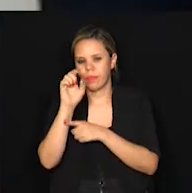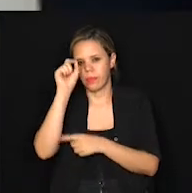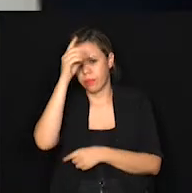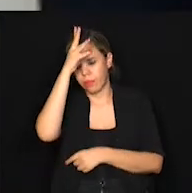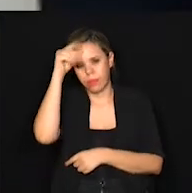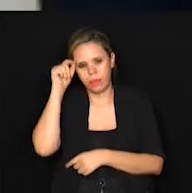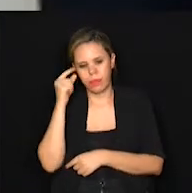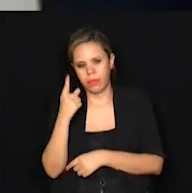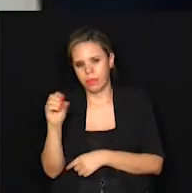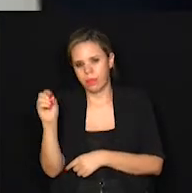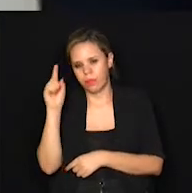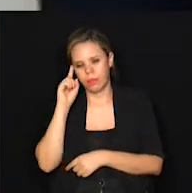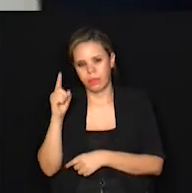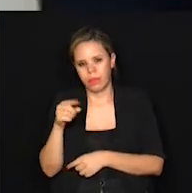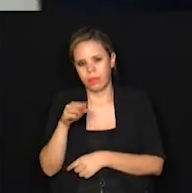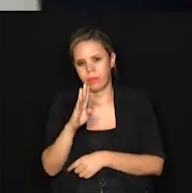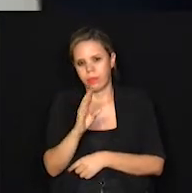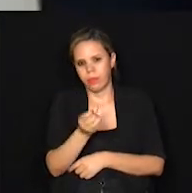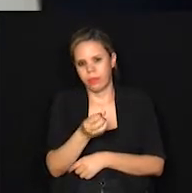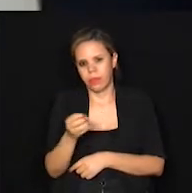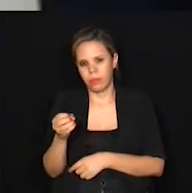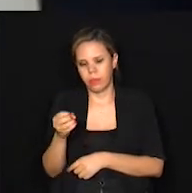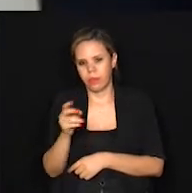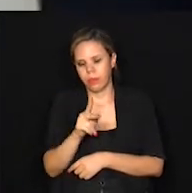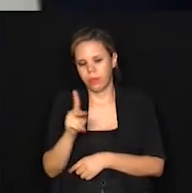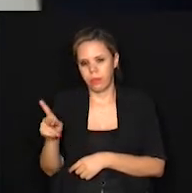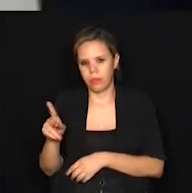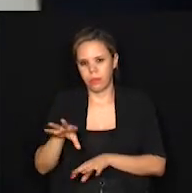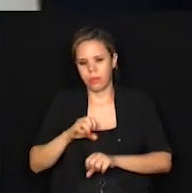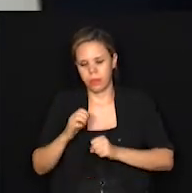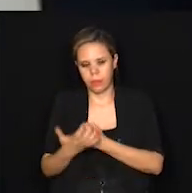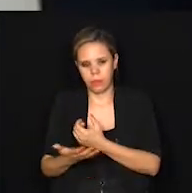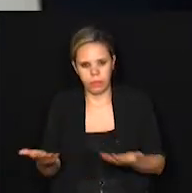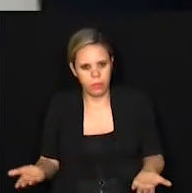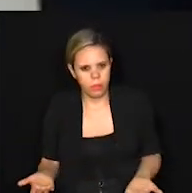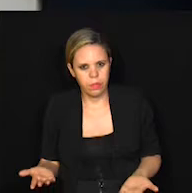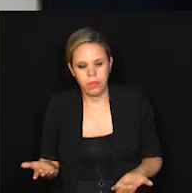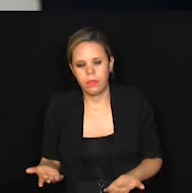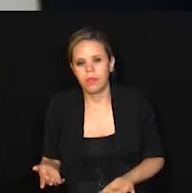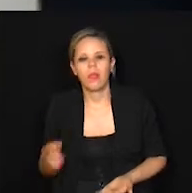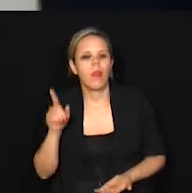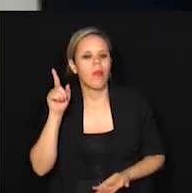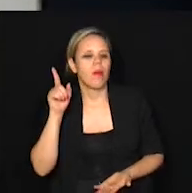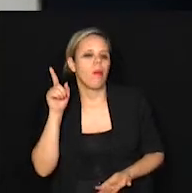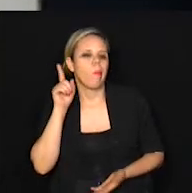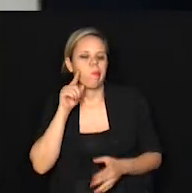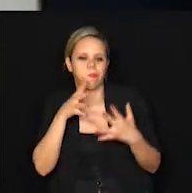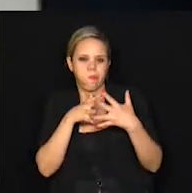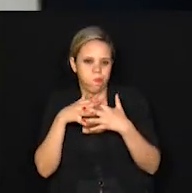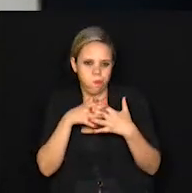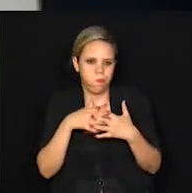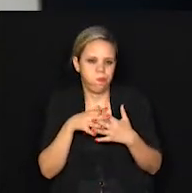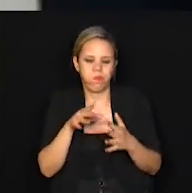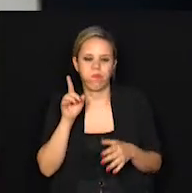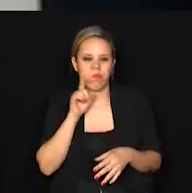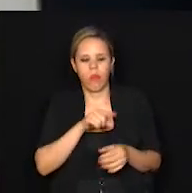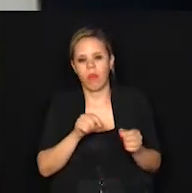imunização da população. A gente vê exemplos aí nos finais de semana, enfim, acho que não vem ao caso, né?